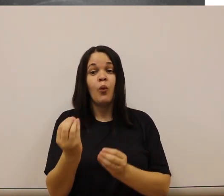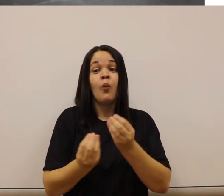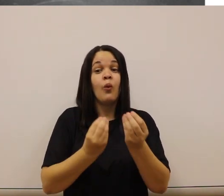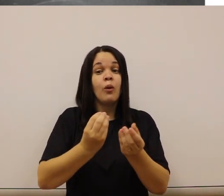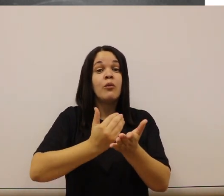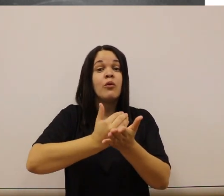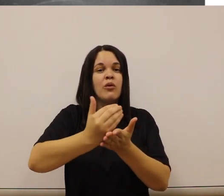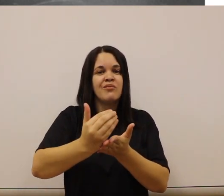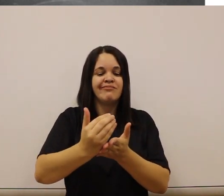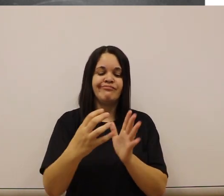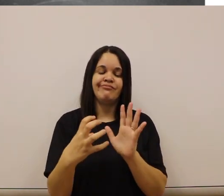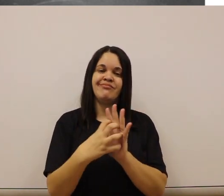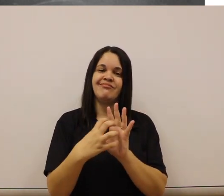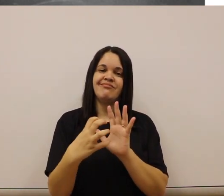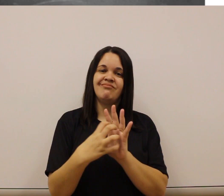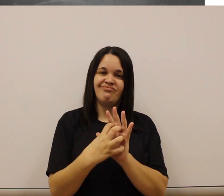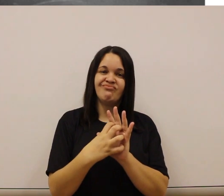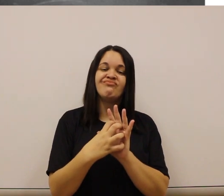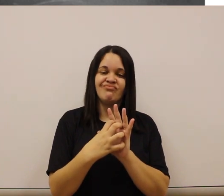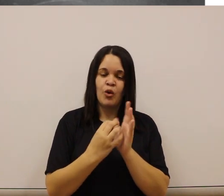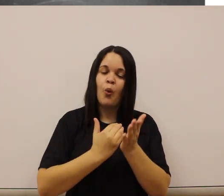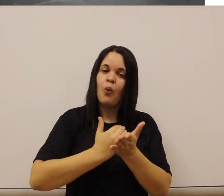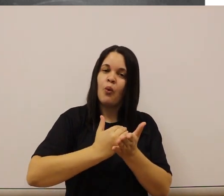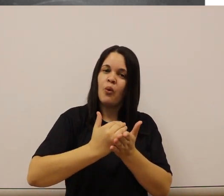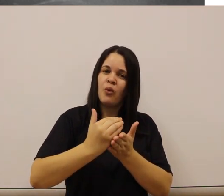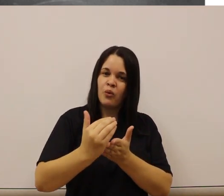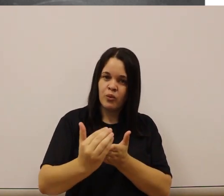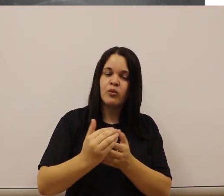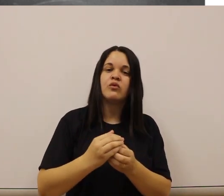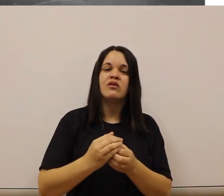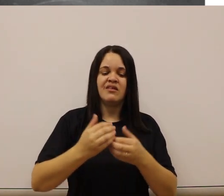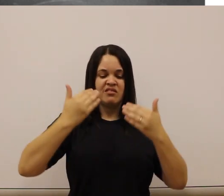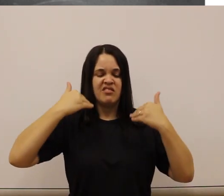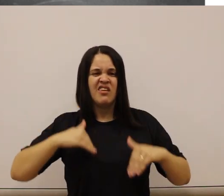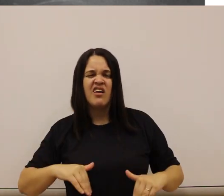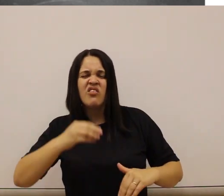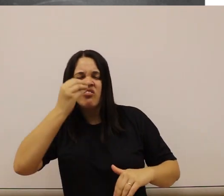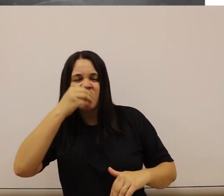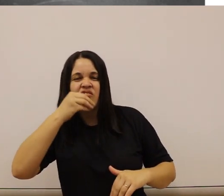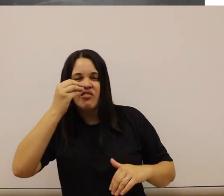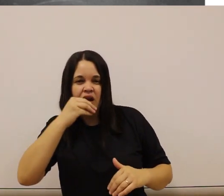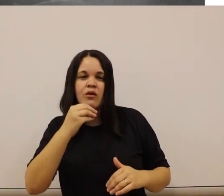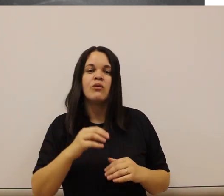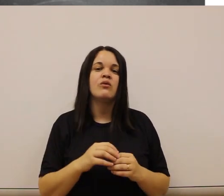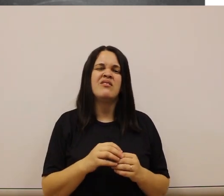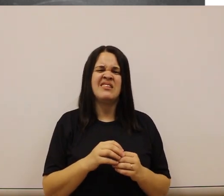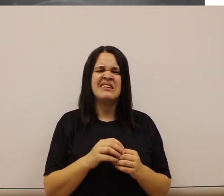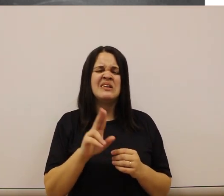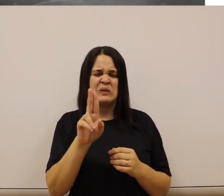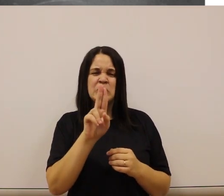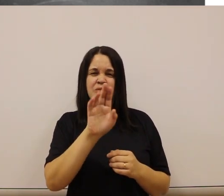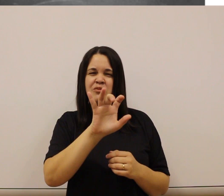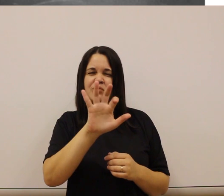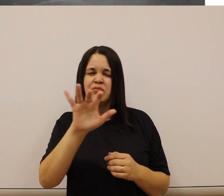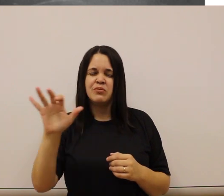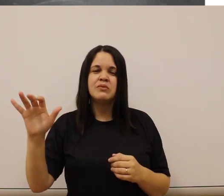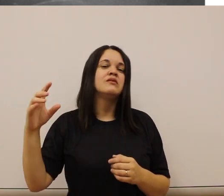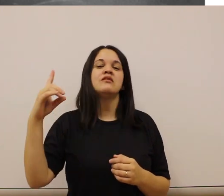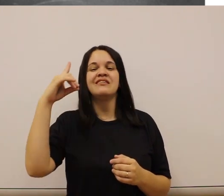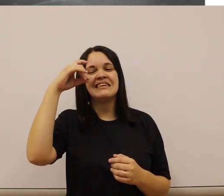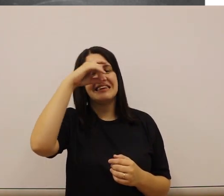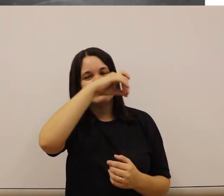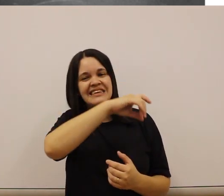Ele é o causador da AIDS, a síndrome de imunodeficiência adquirida. Um nomezinho meio complicado a gente dizer,